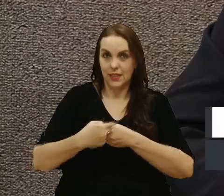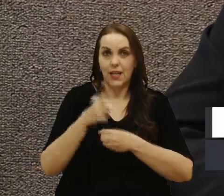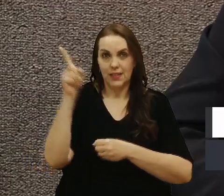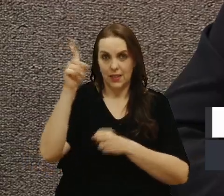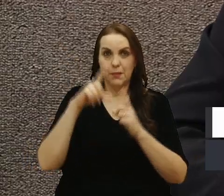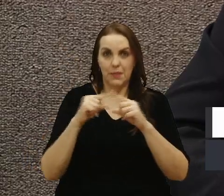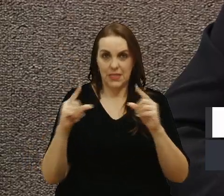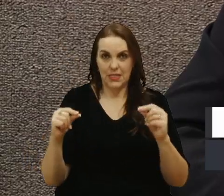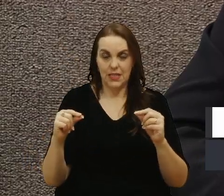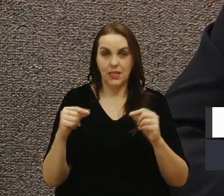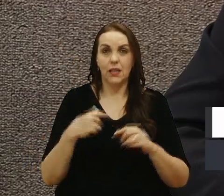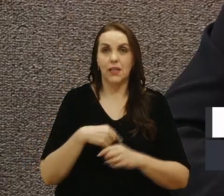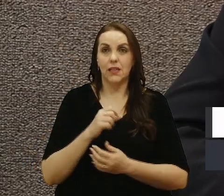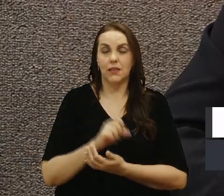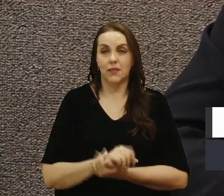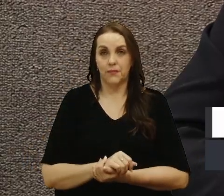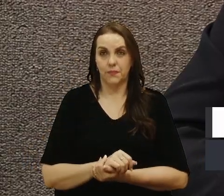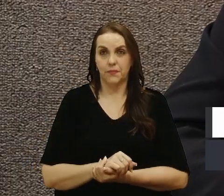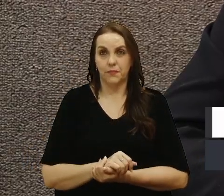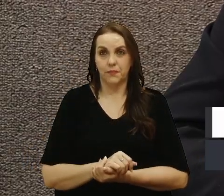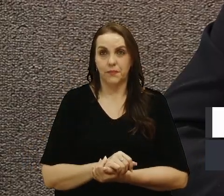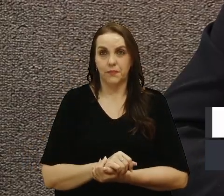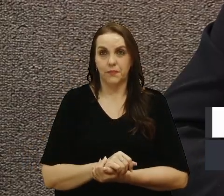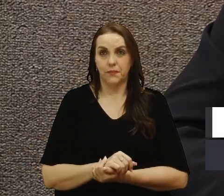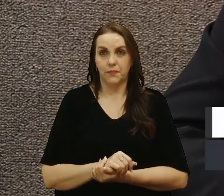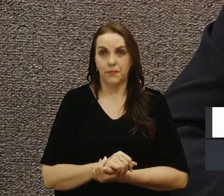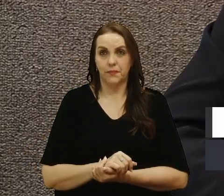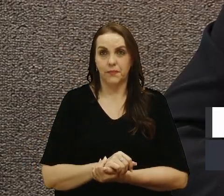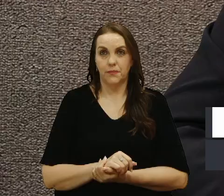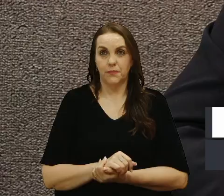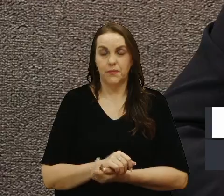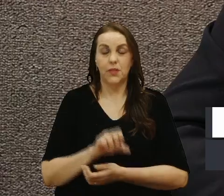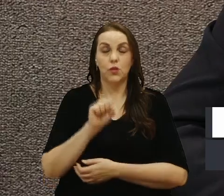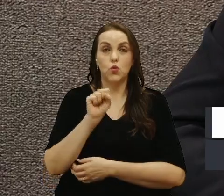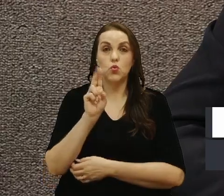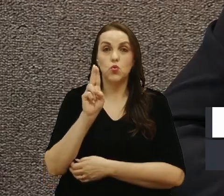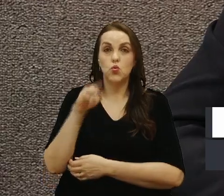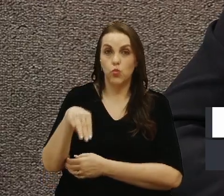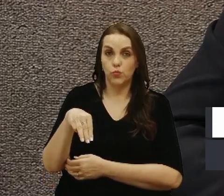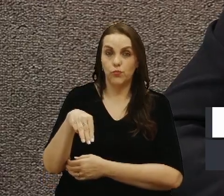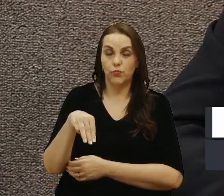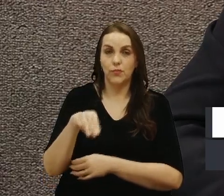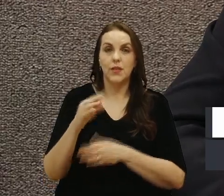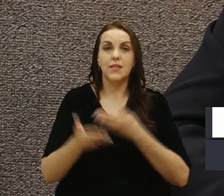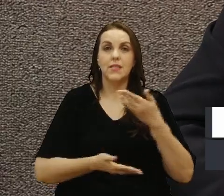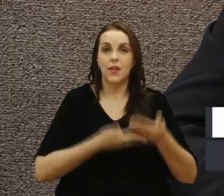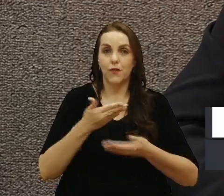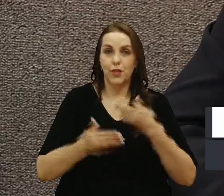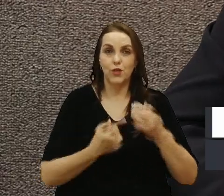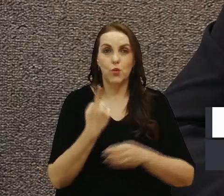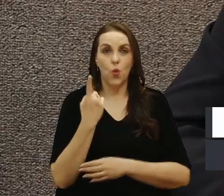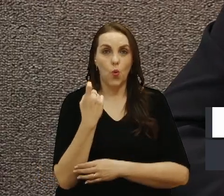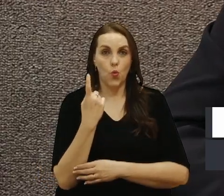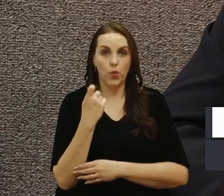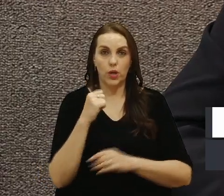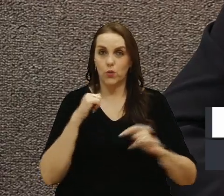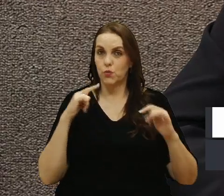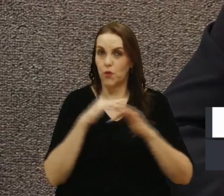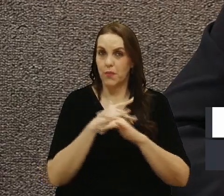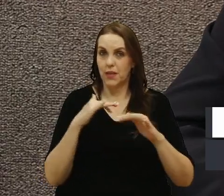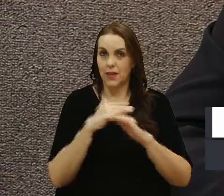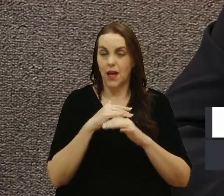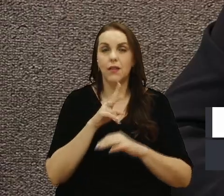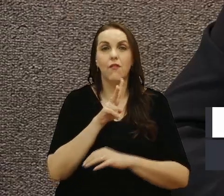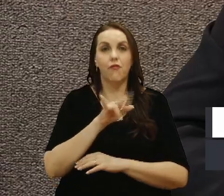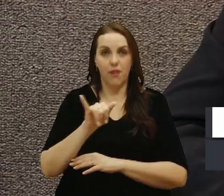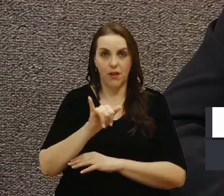SUM, Serviço Único de Mobilidade, deverá ser implantado no Brasil, onde os estados também, com a